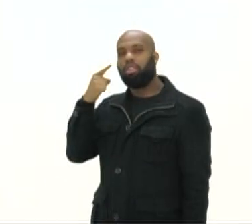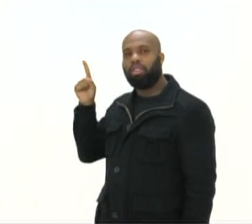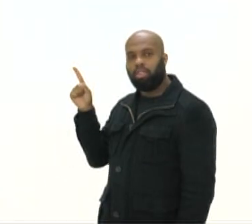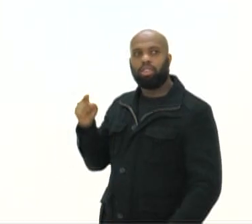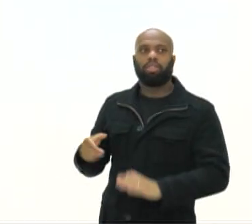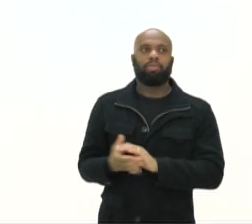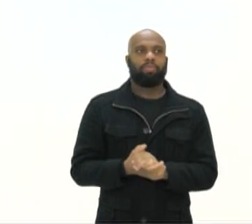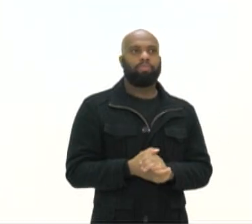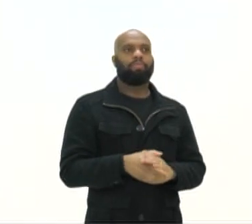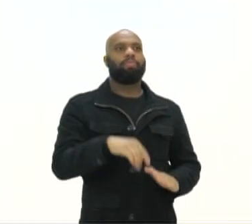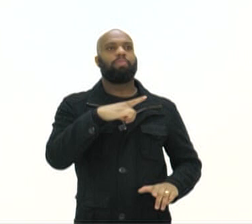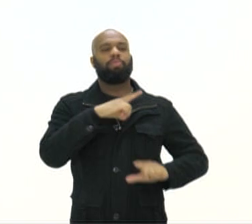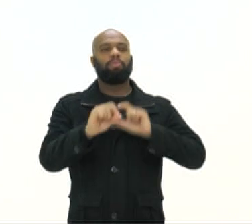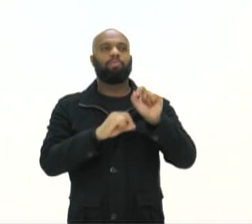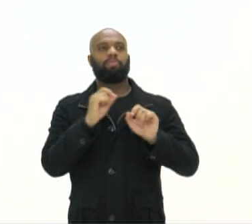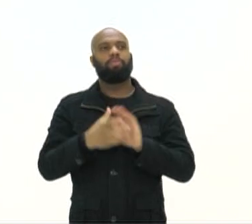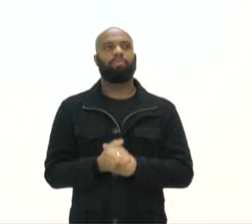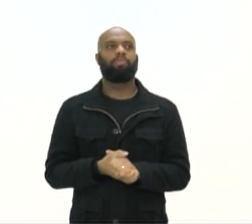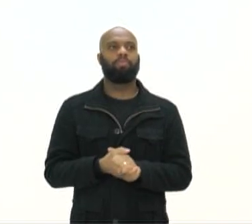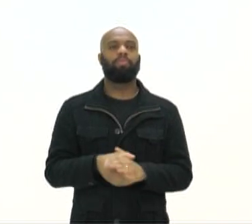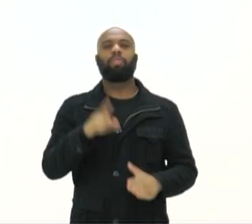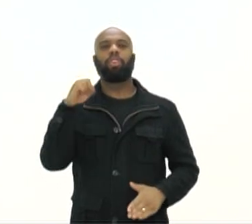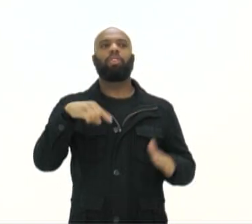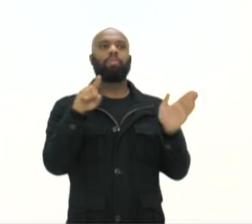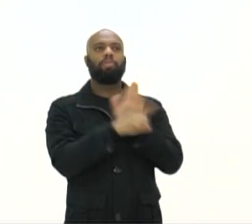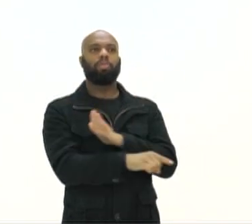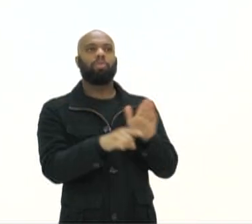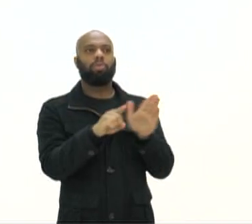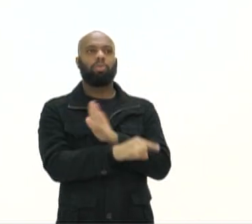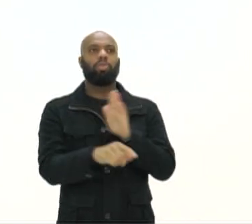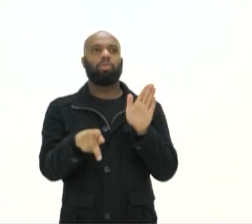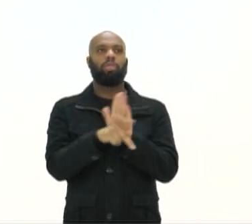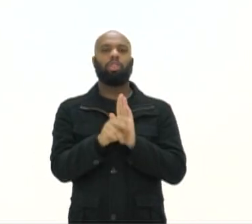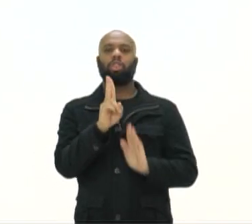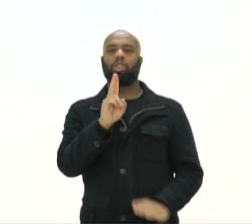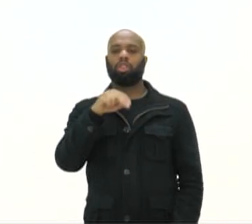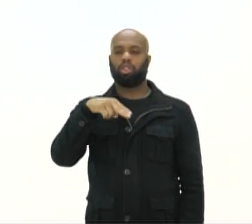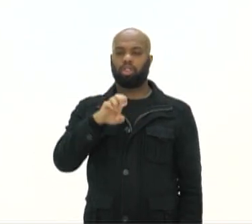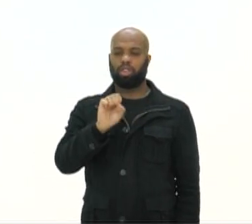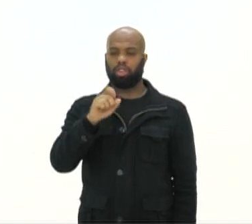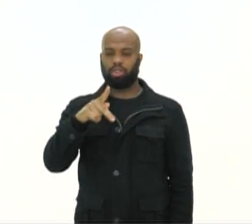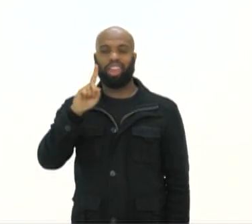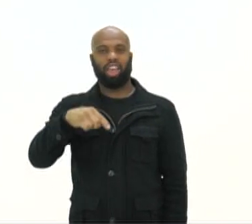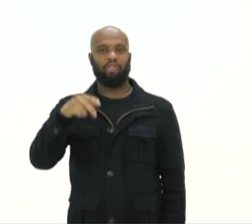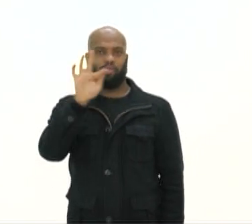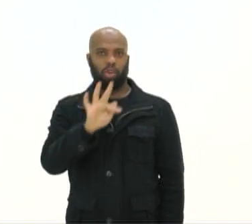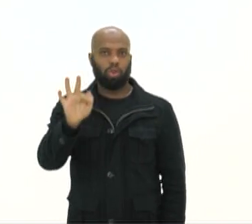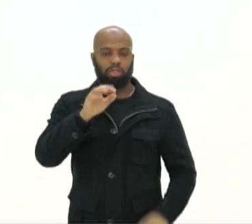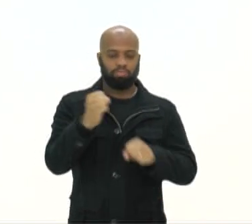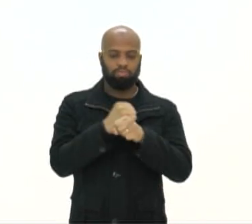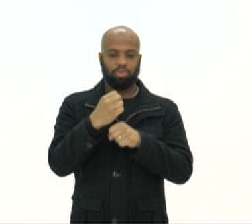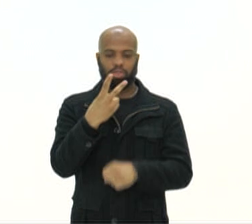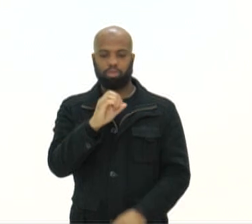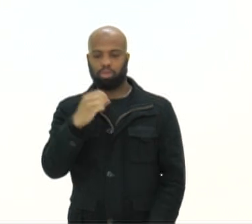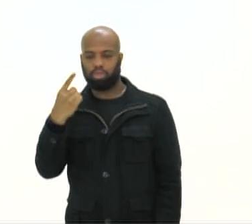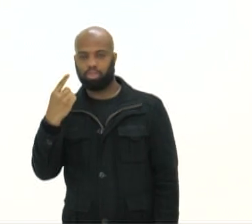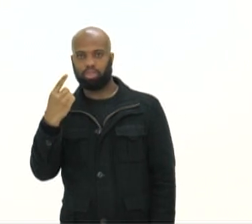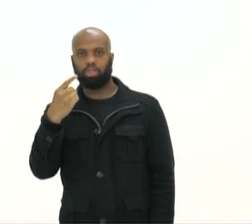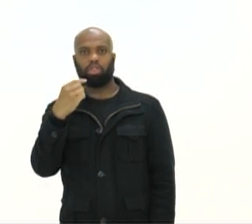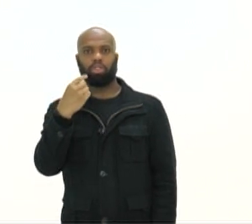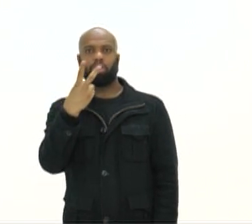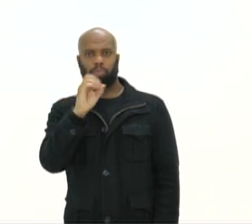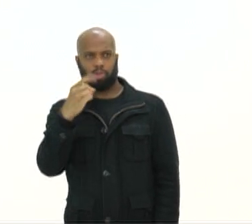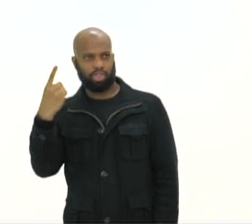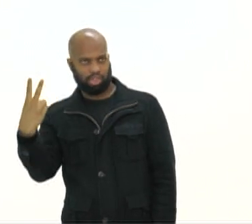Aqui é uma questão da Unesp de 2013, onde nós temos aqui uma propaganda, um